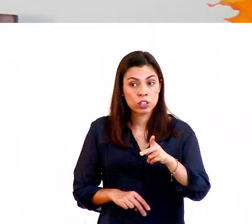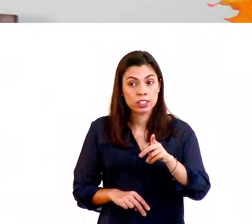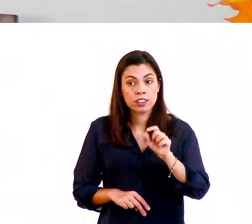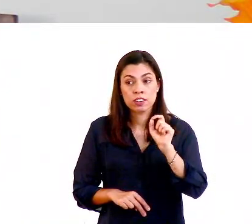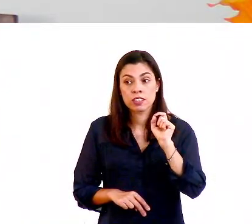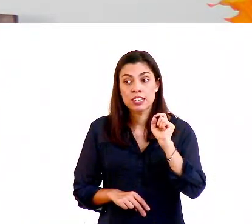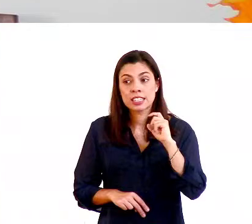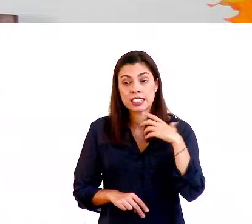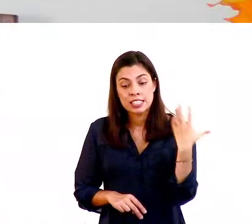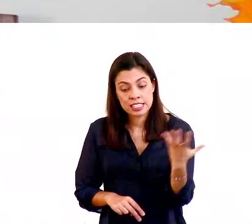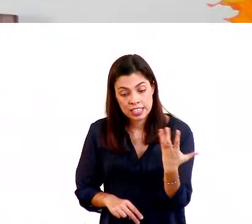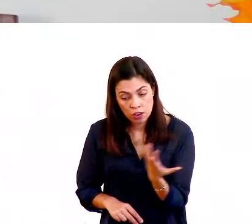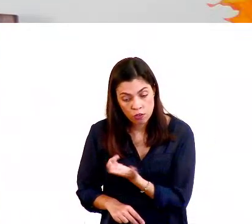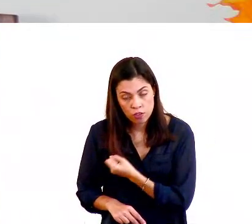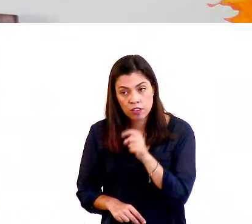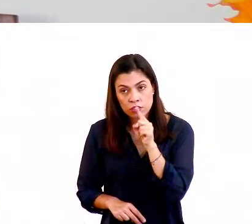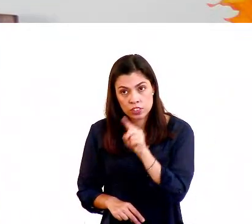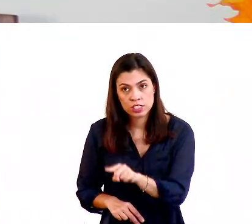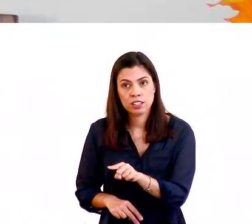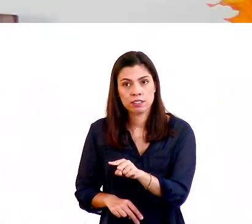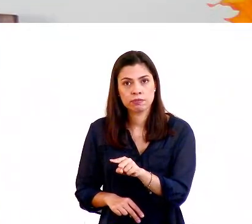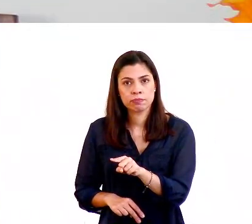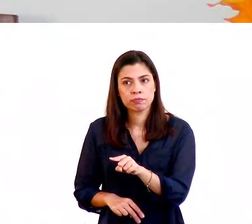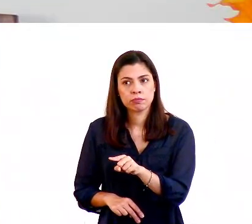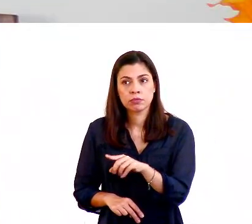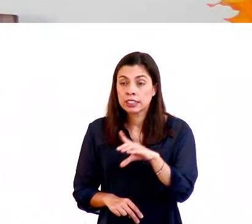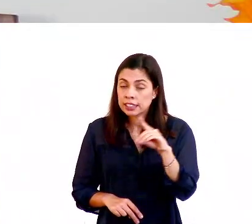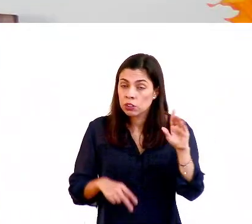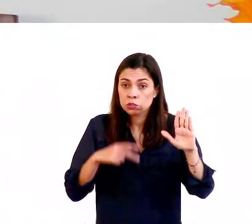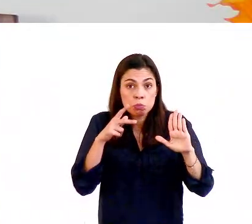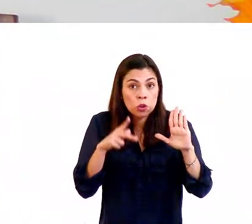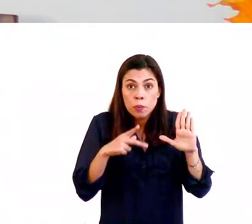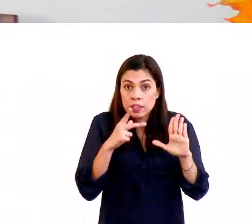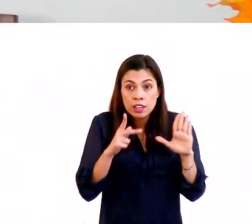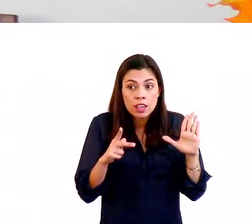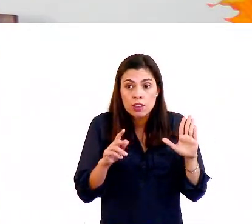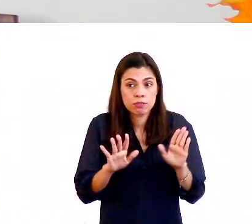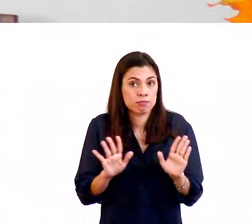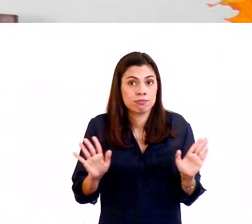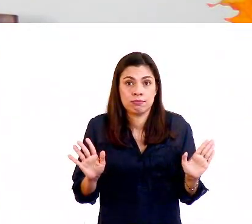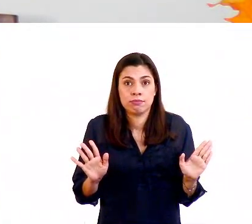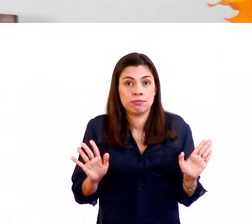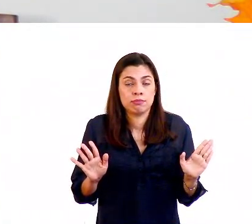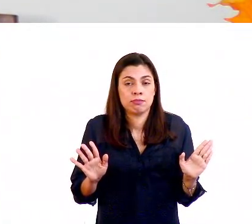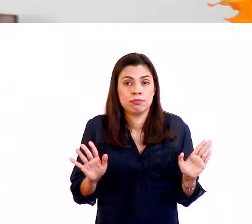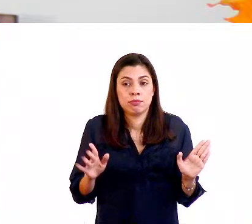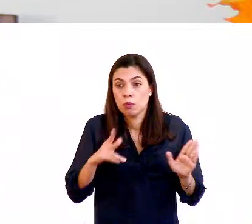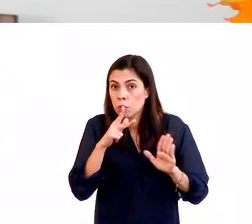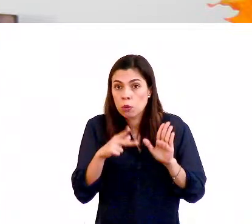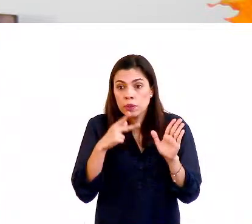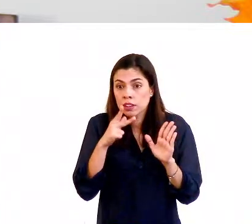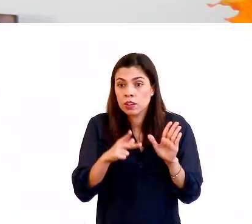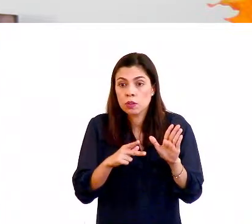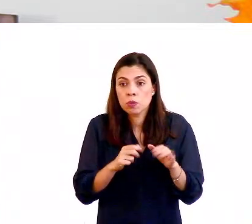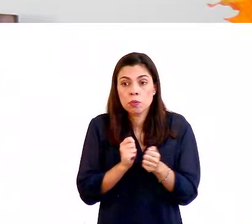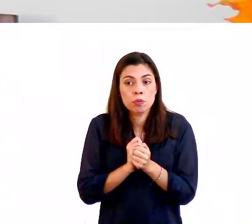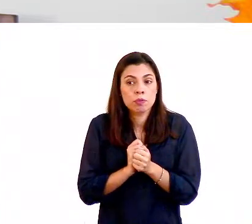seu Filho, Jesus Cristo, que realizou o perfeito sacrifício por você na cruz do Calvário,